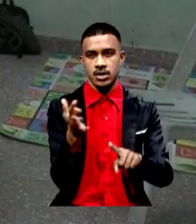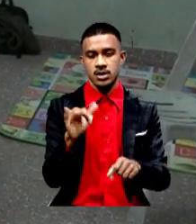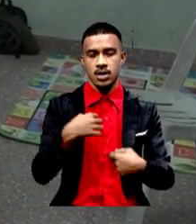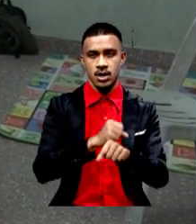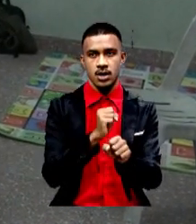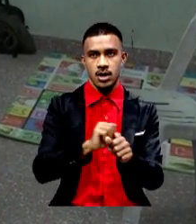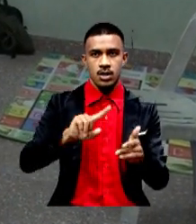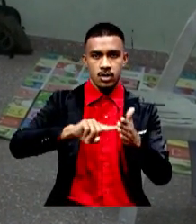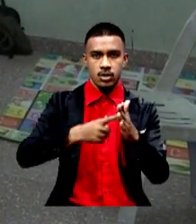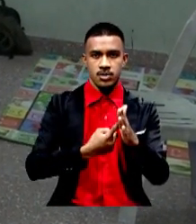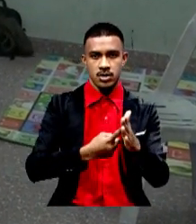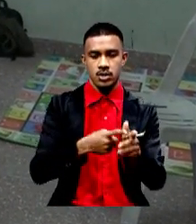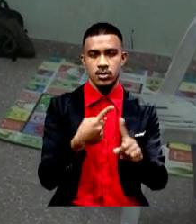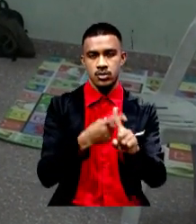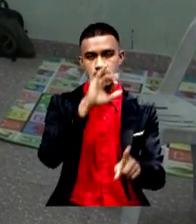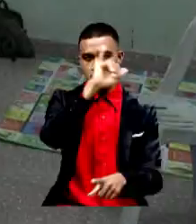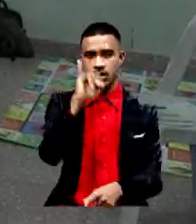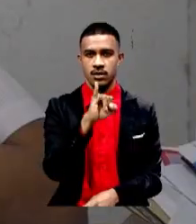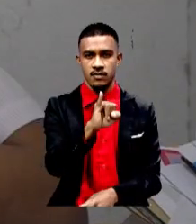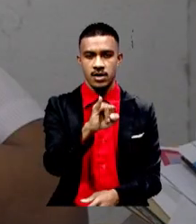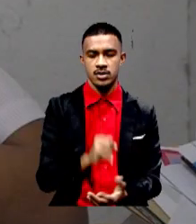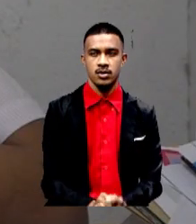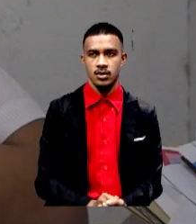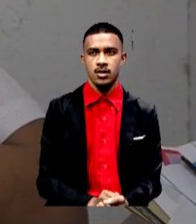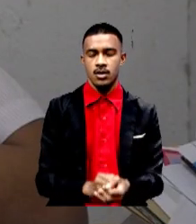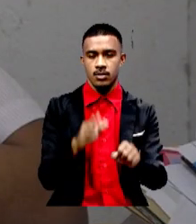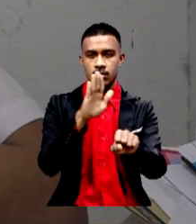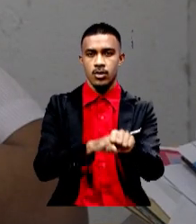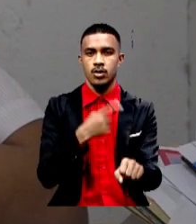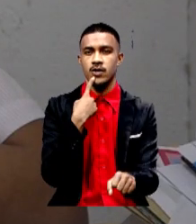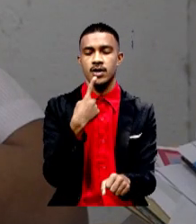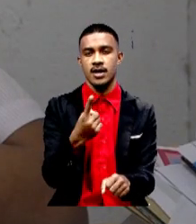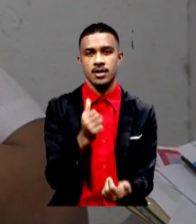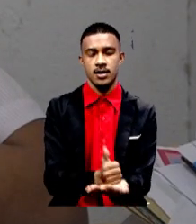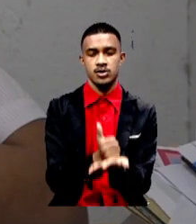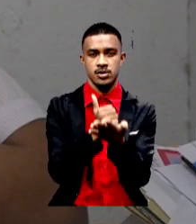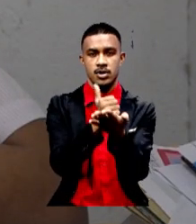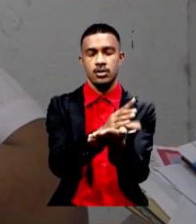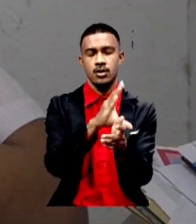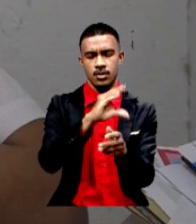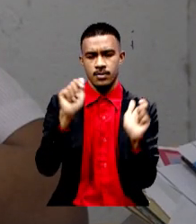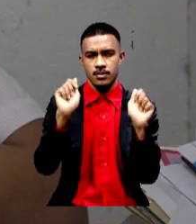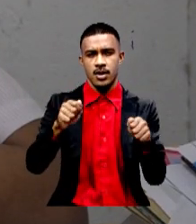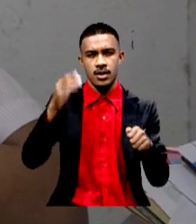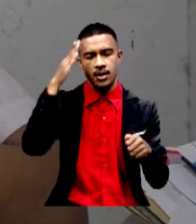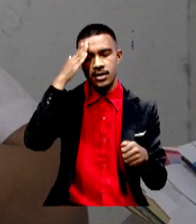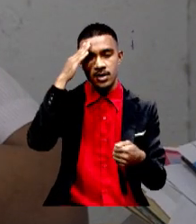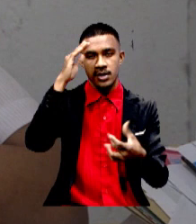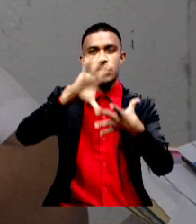husi identifikasaun kabolo dehan asesmentu huli hatene